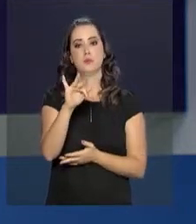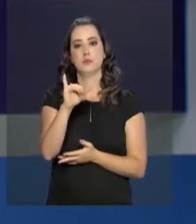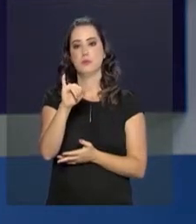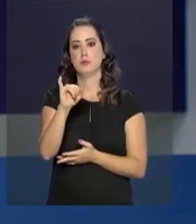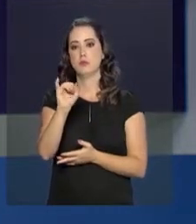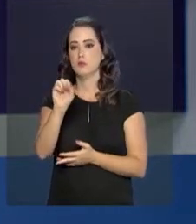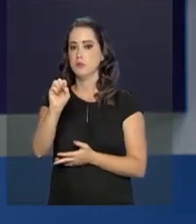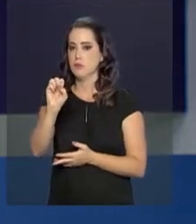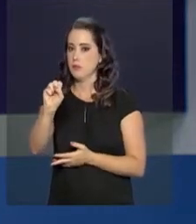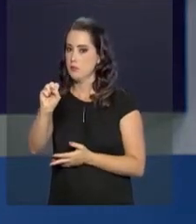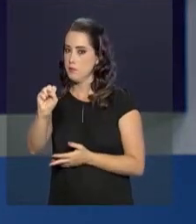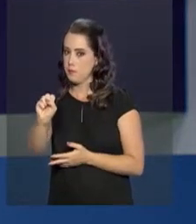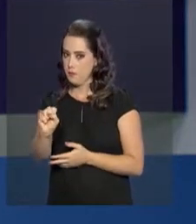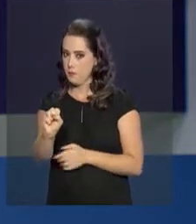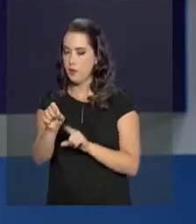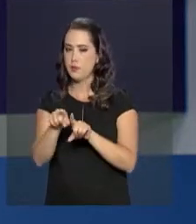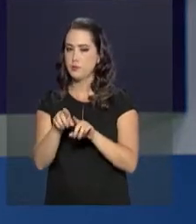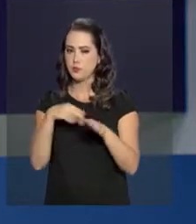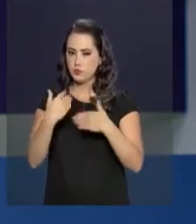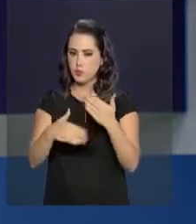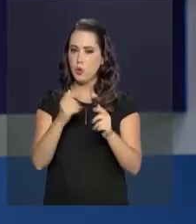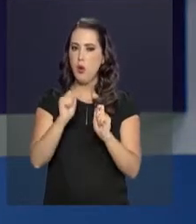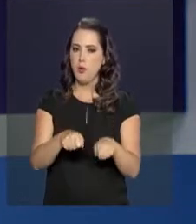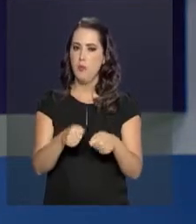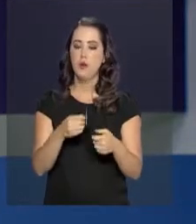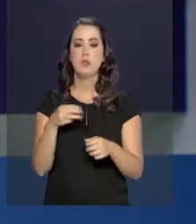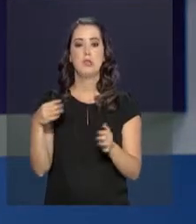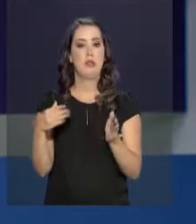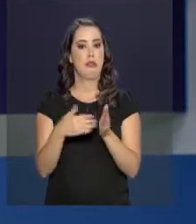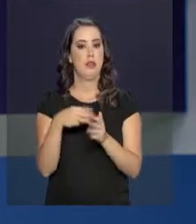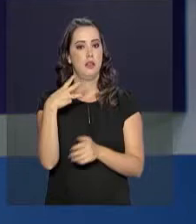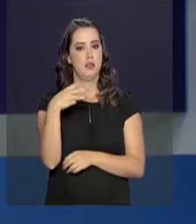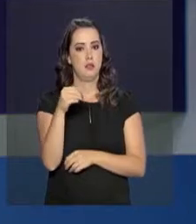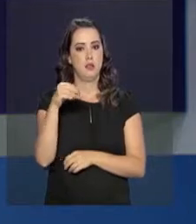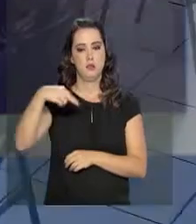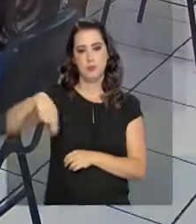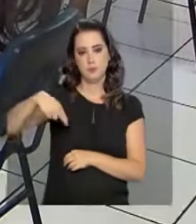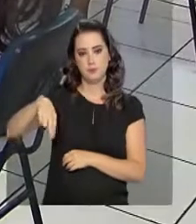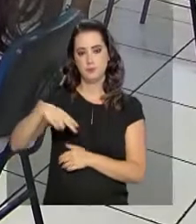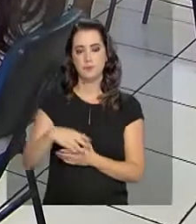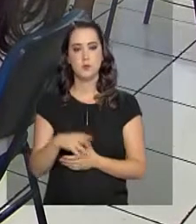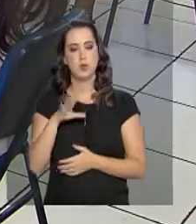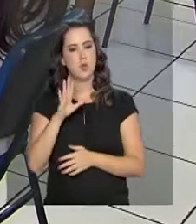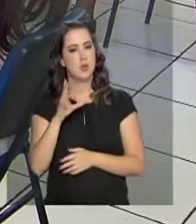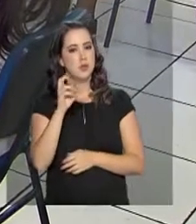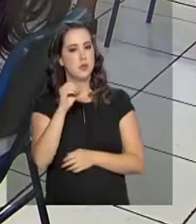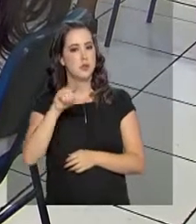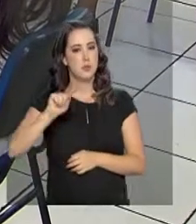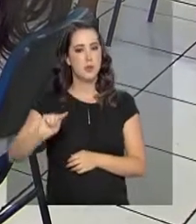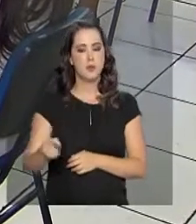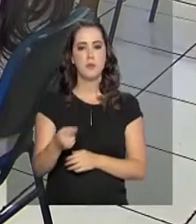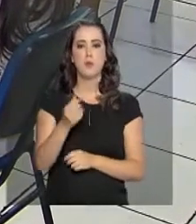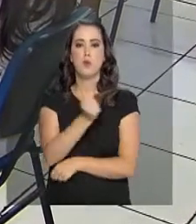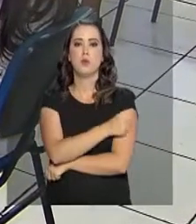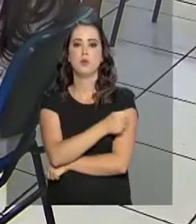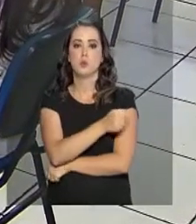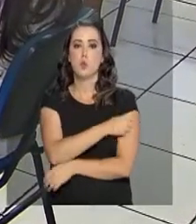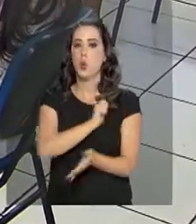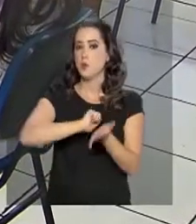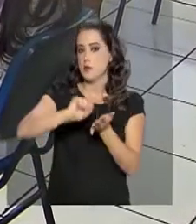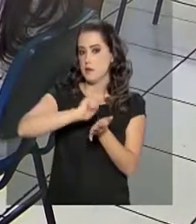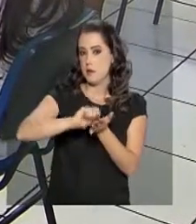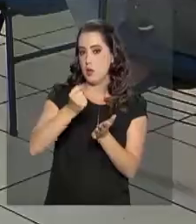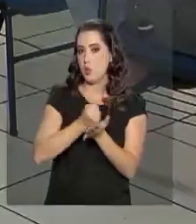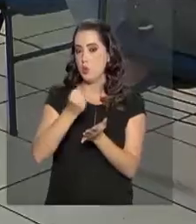o fies esse processo pode ser feito até 30 de novembro cerca de 50 mil estudantes assinaram